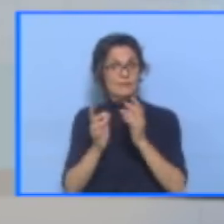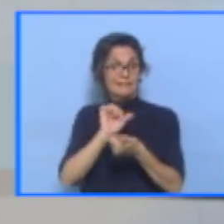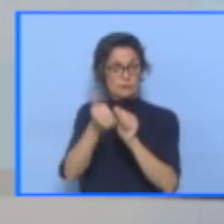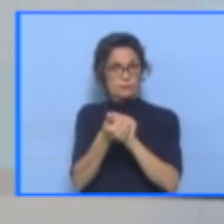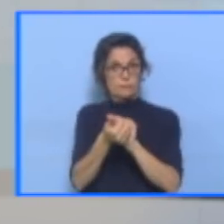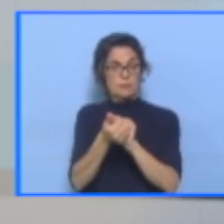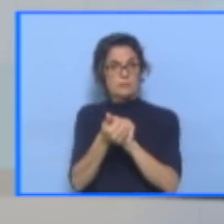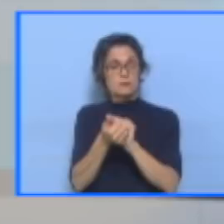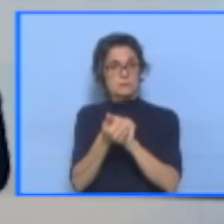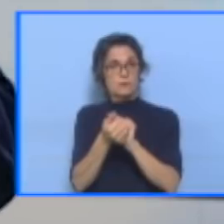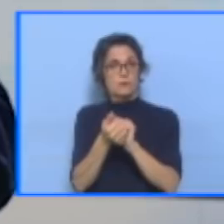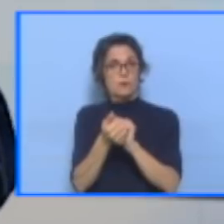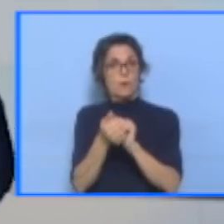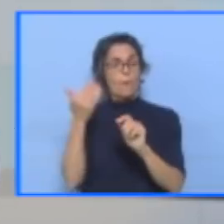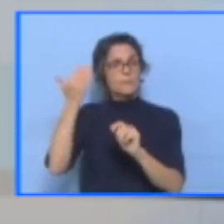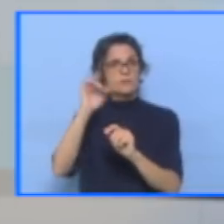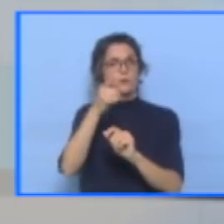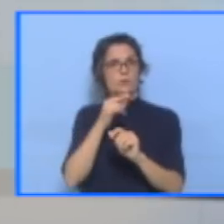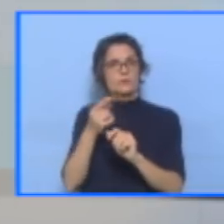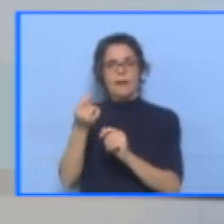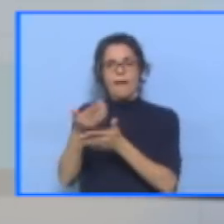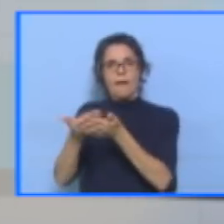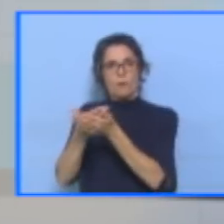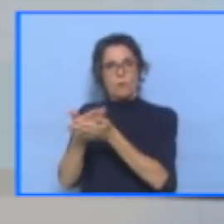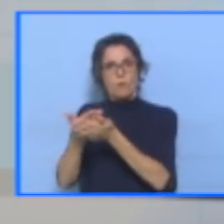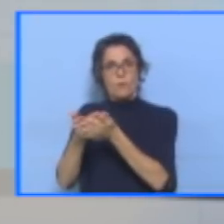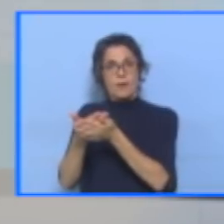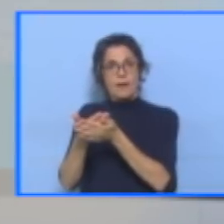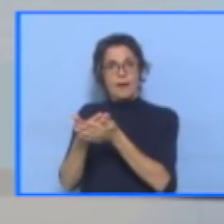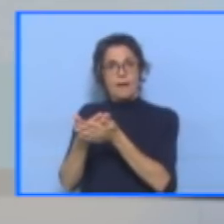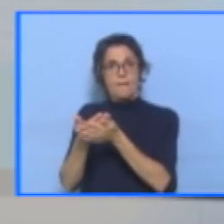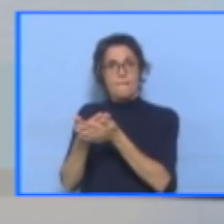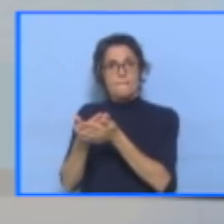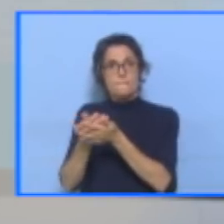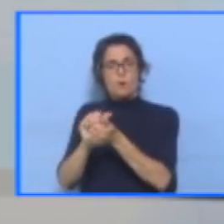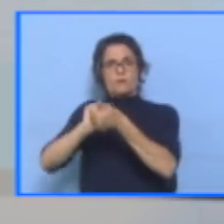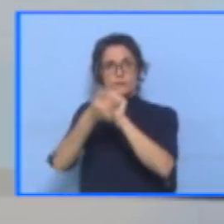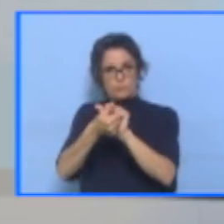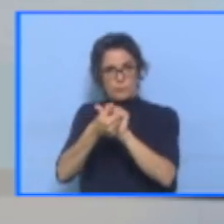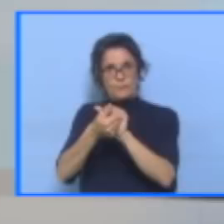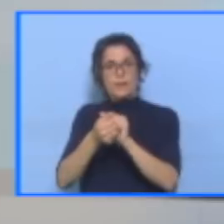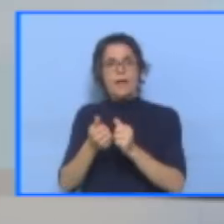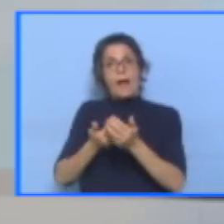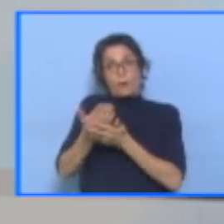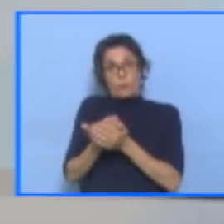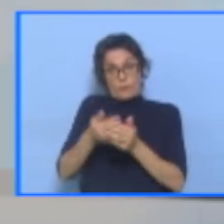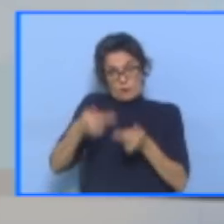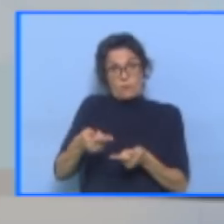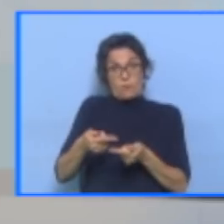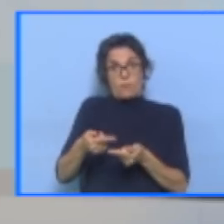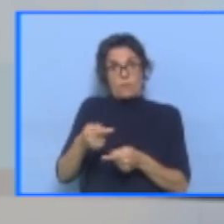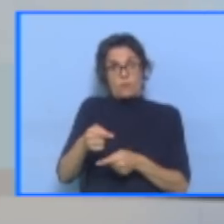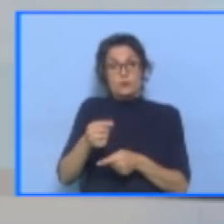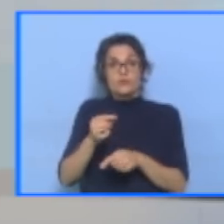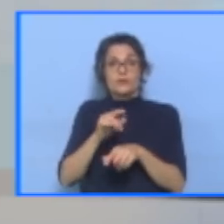a economia do seu solo social. A economia como que ganhou vida própria. Aliás, falamos os mercados financeiros, falamos o mercado